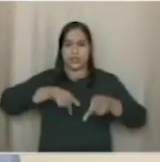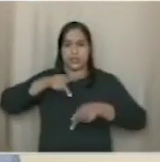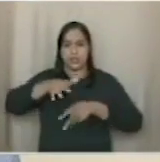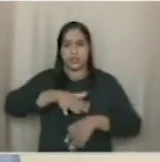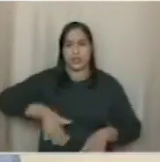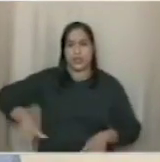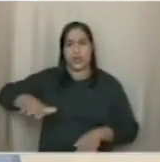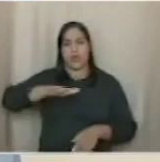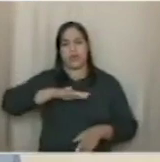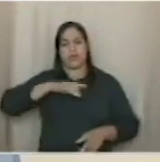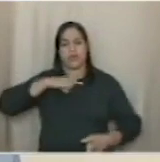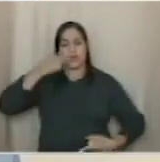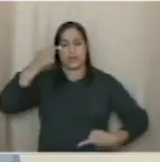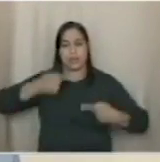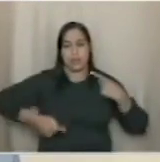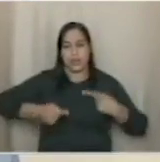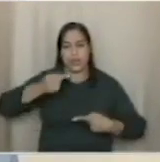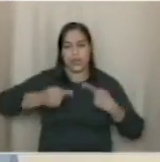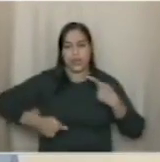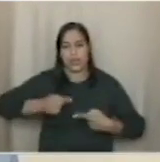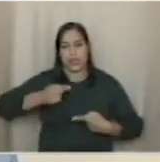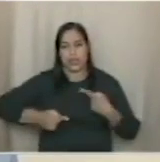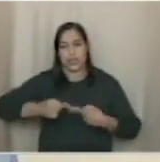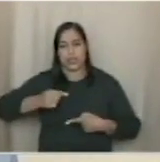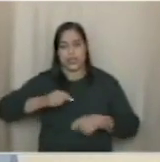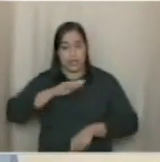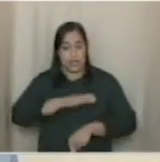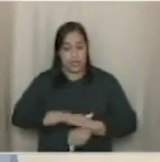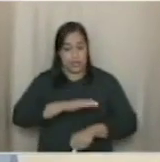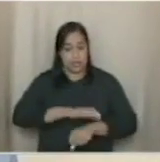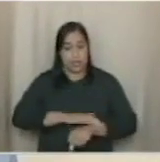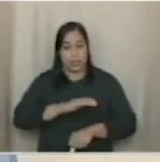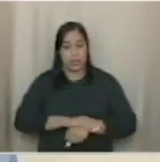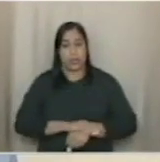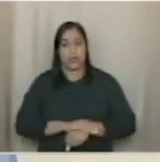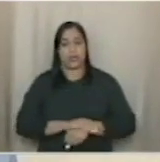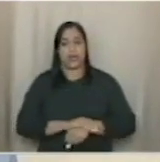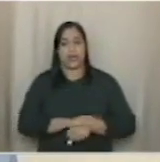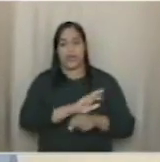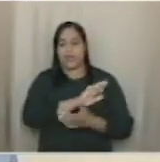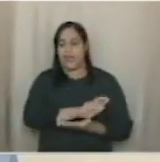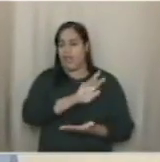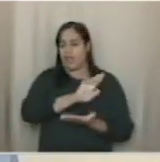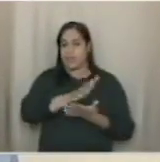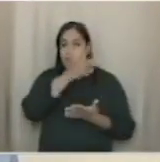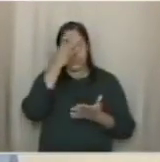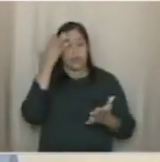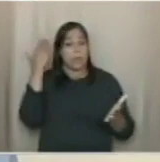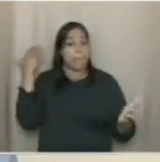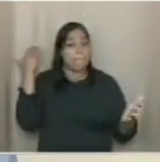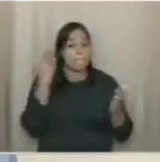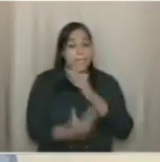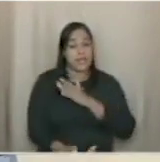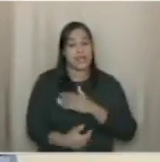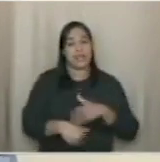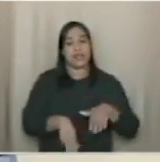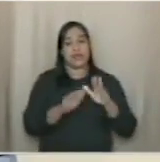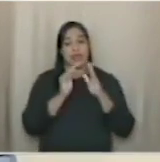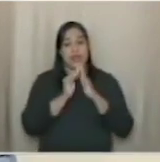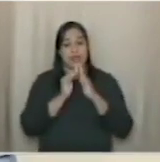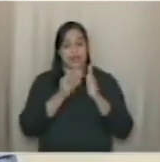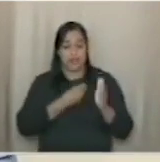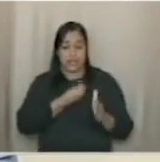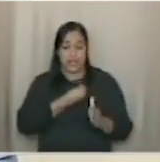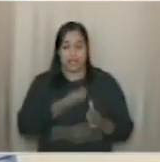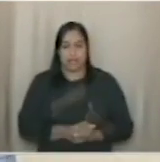Porque fazer politicagem nesse momento onde centenas de pessoas perderam o seu patrimônio, a sua vida, é